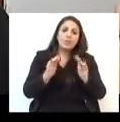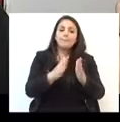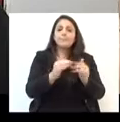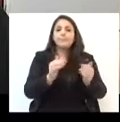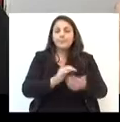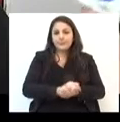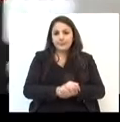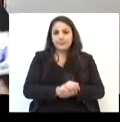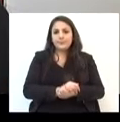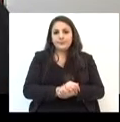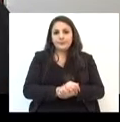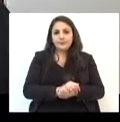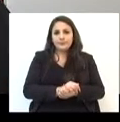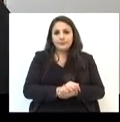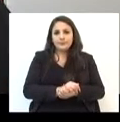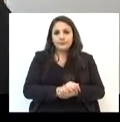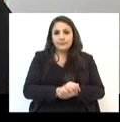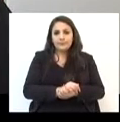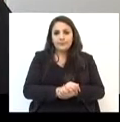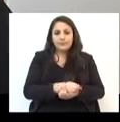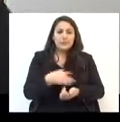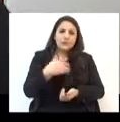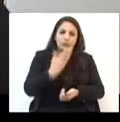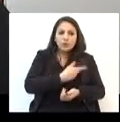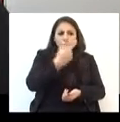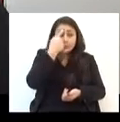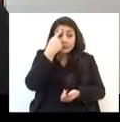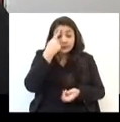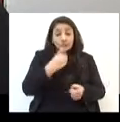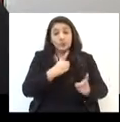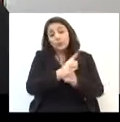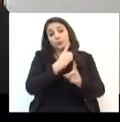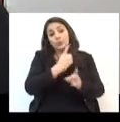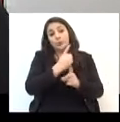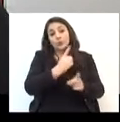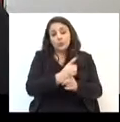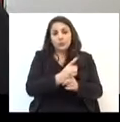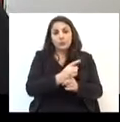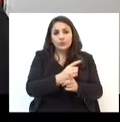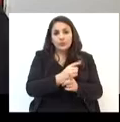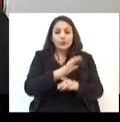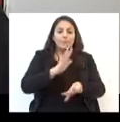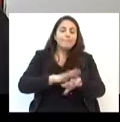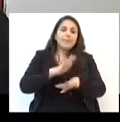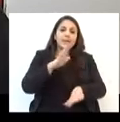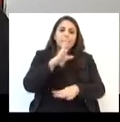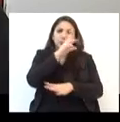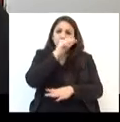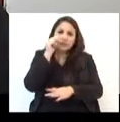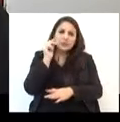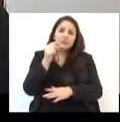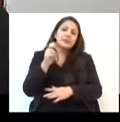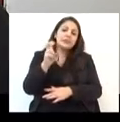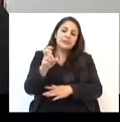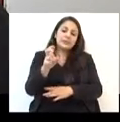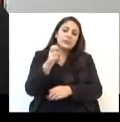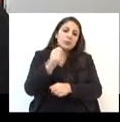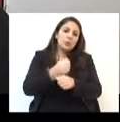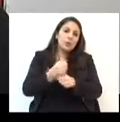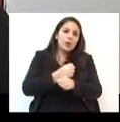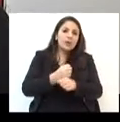foram solicitadas? Nós iniciamos assim com o balancete dos últimos 5 anos, né? Número